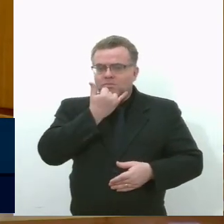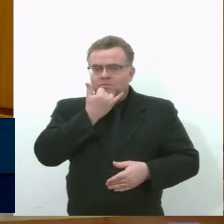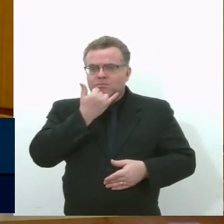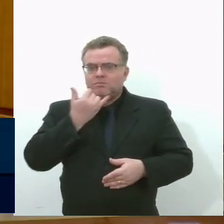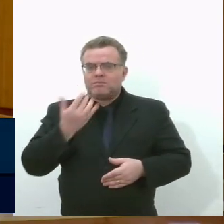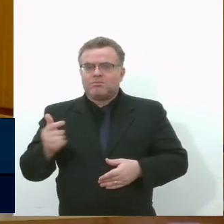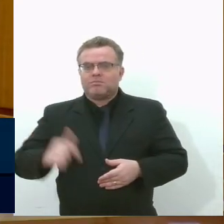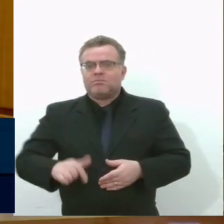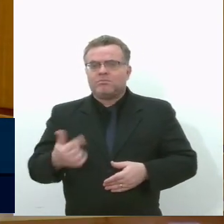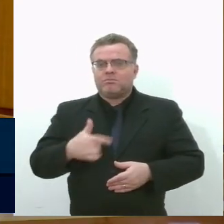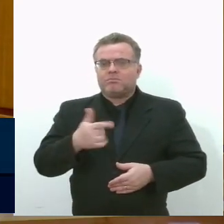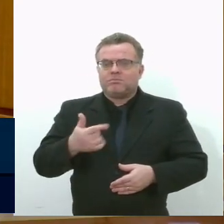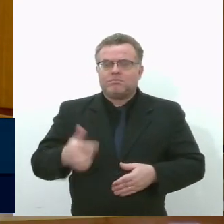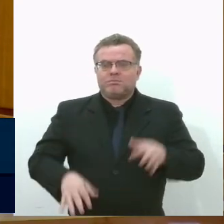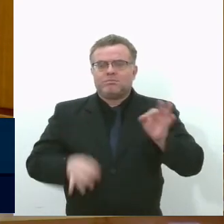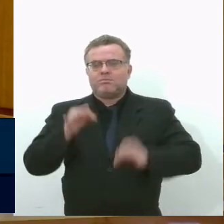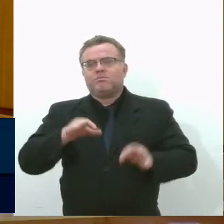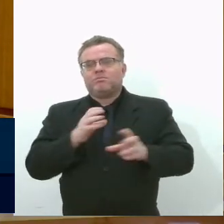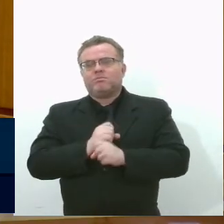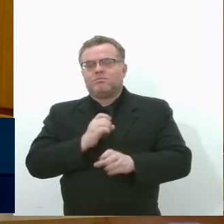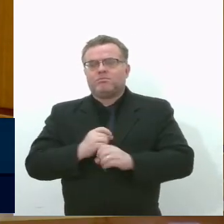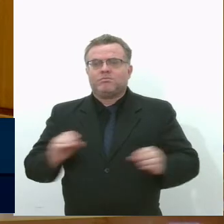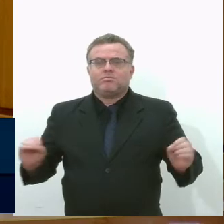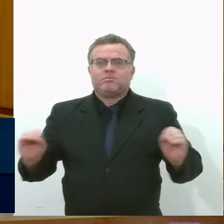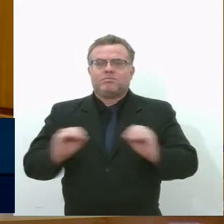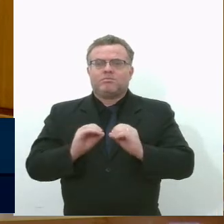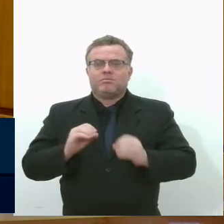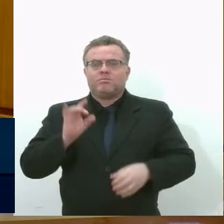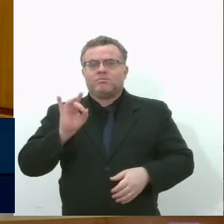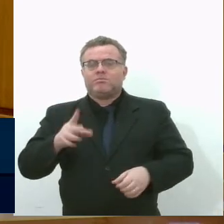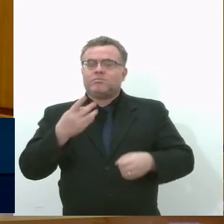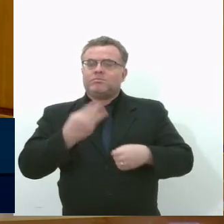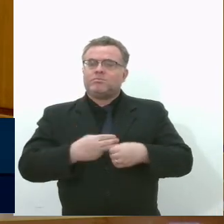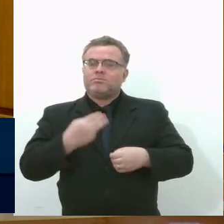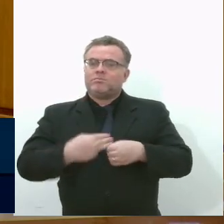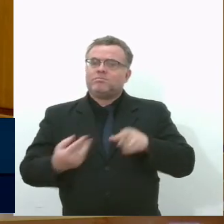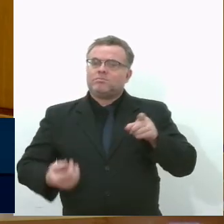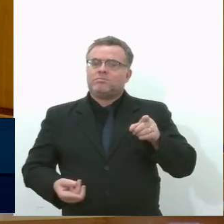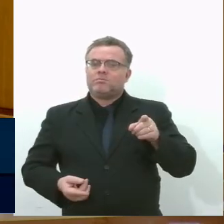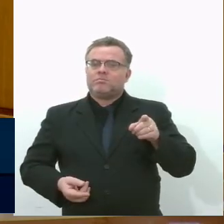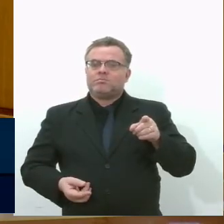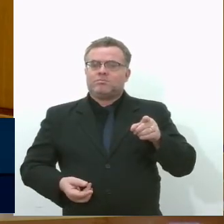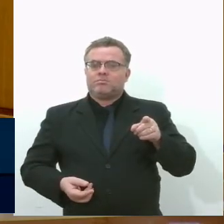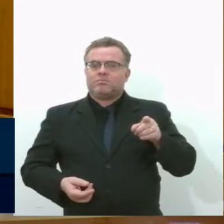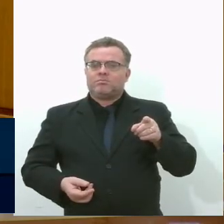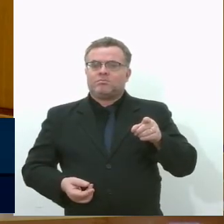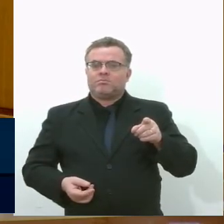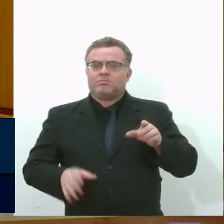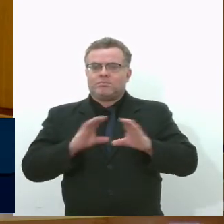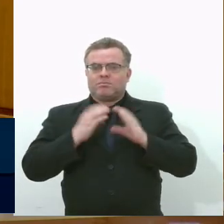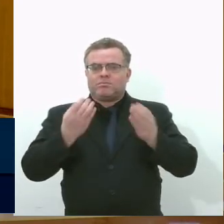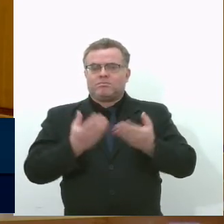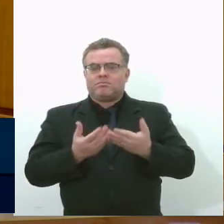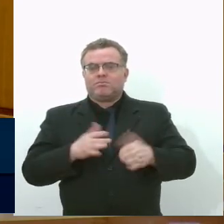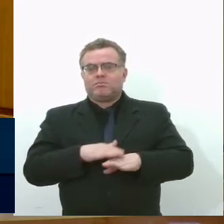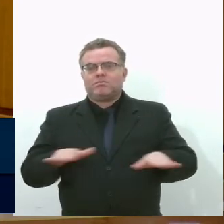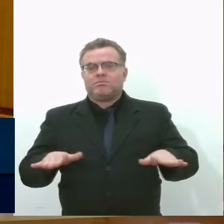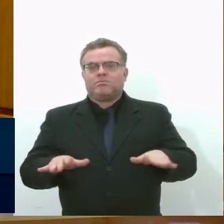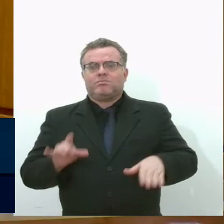tem Tribunal de Contas, tem para os municípios e para as câmaras ou para os fundos. Para o Estado,